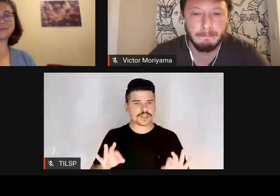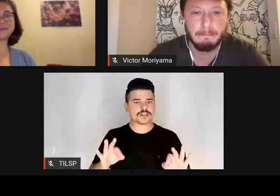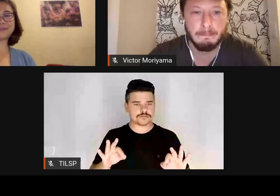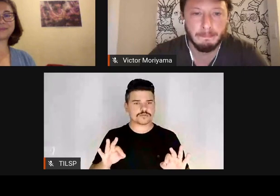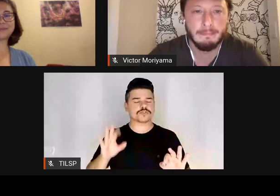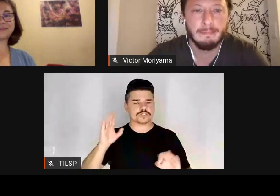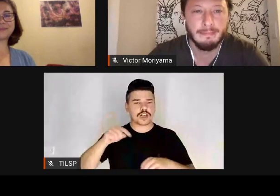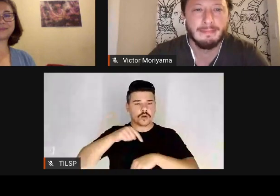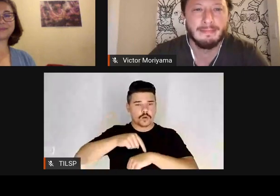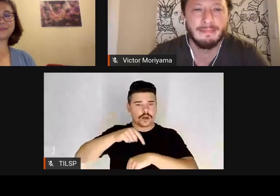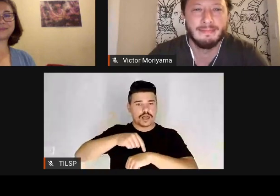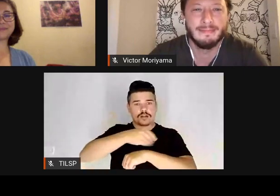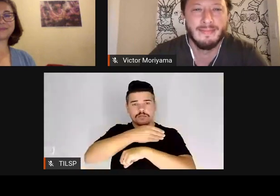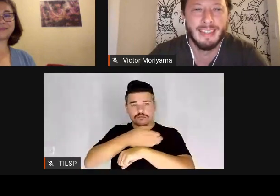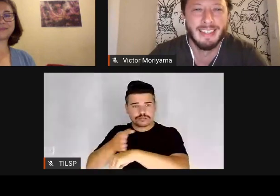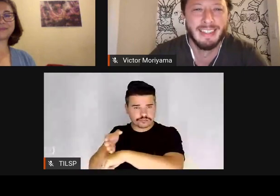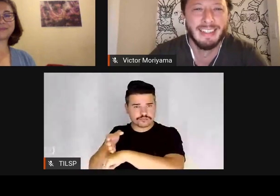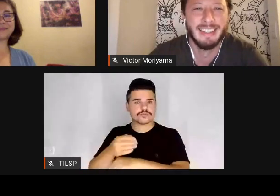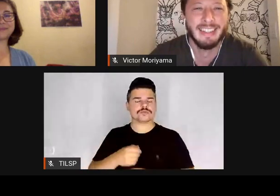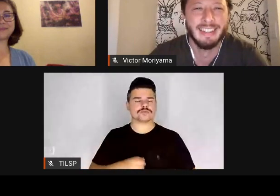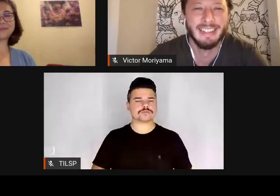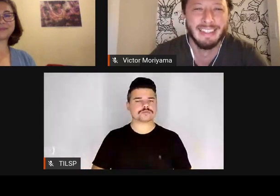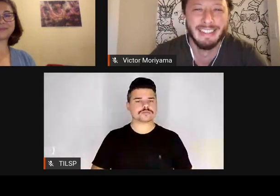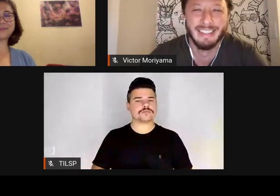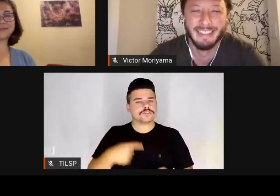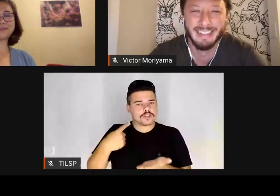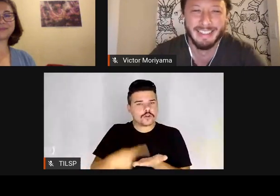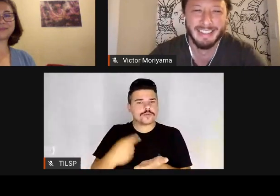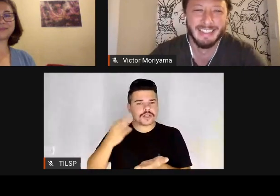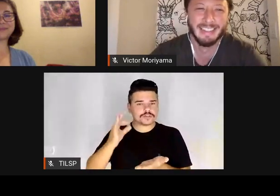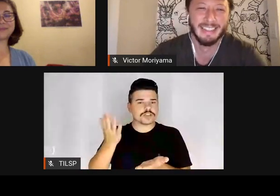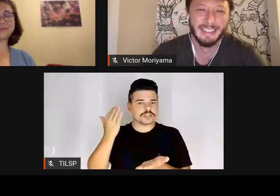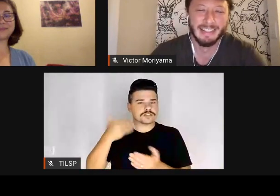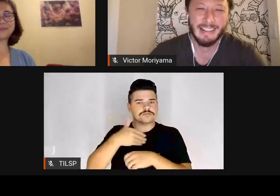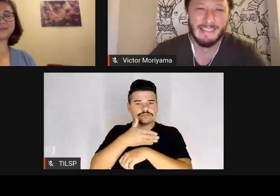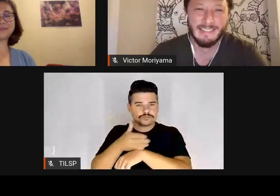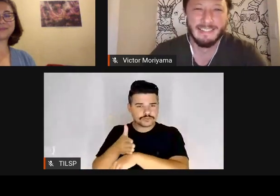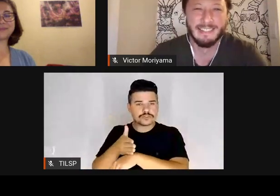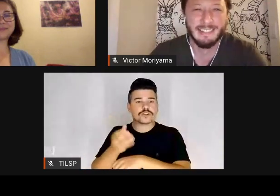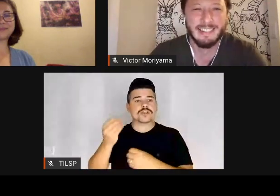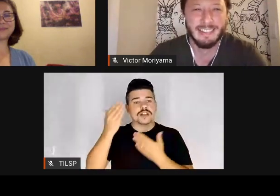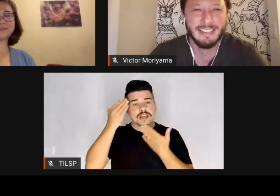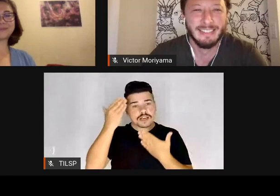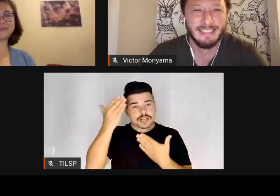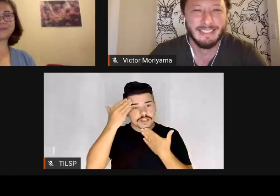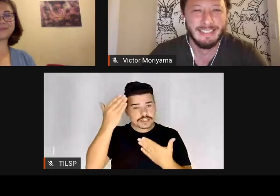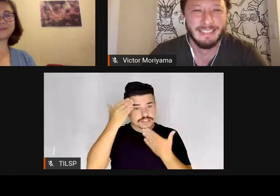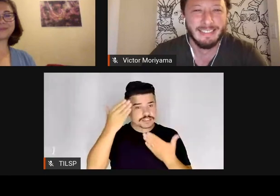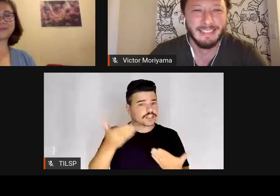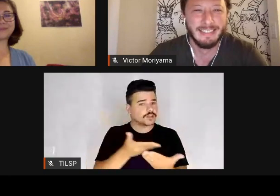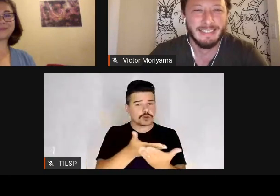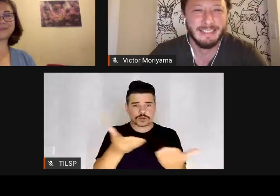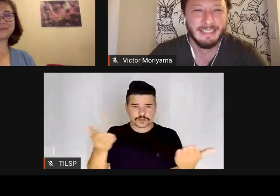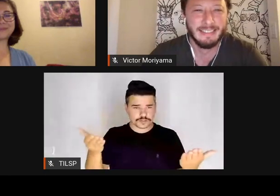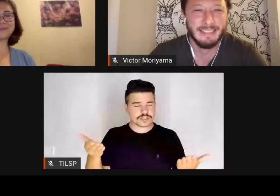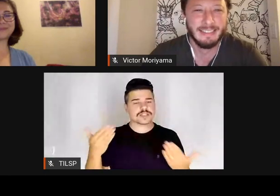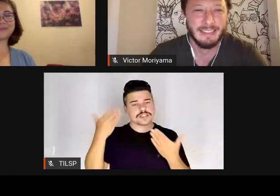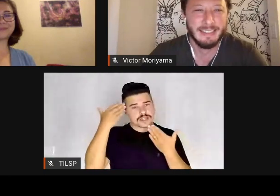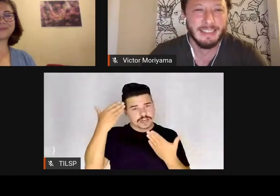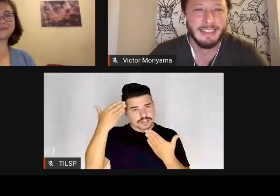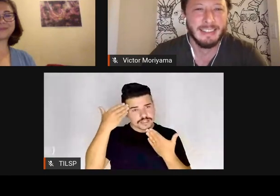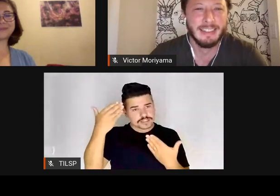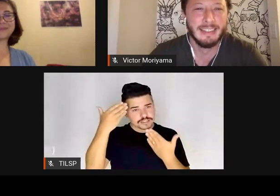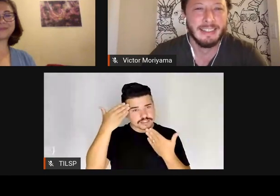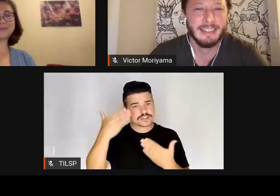gente vamos havia em frente de tempo, quero agradecer muito a todos, né? Quero agradecer